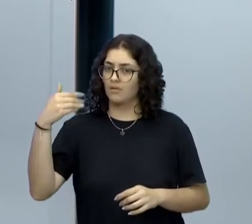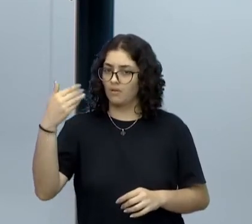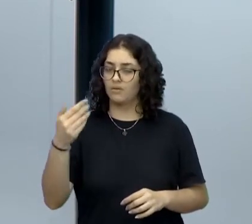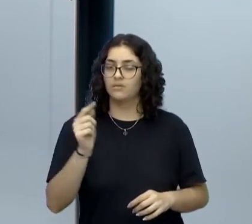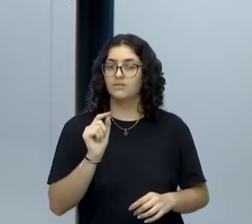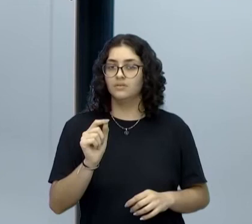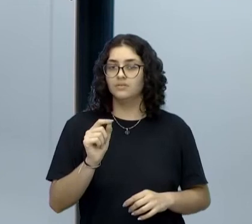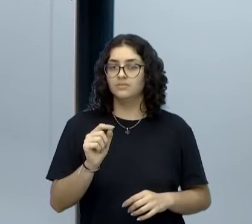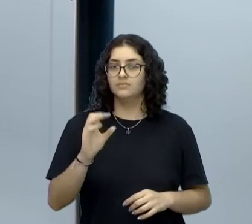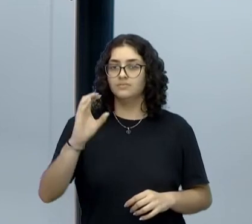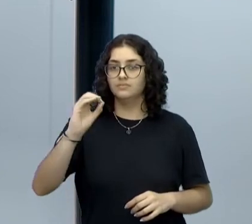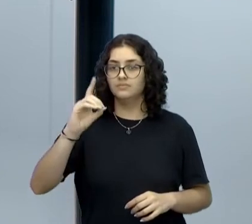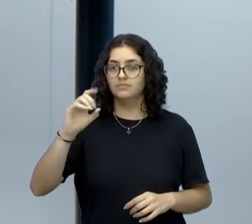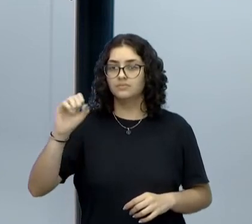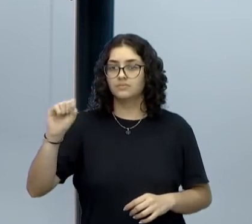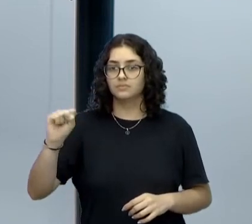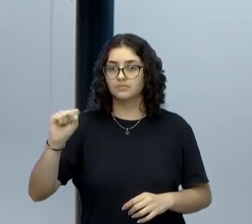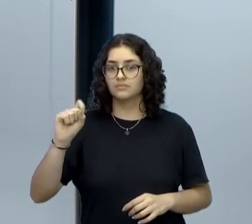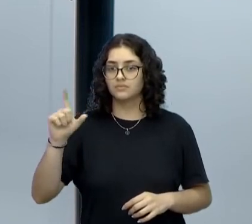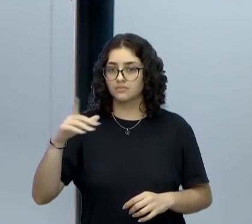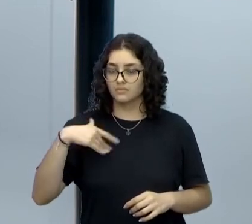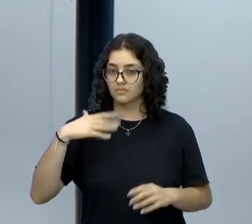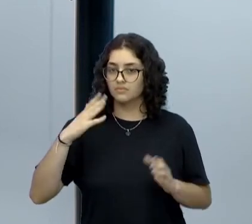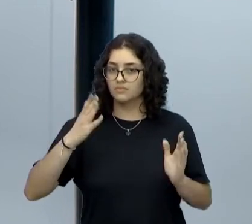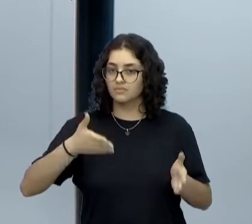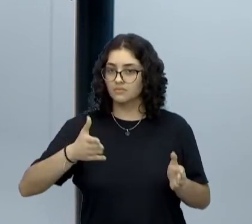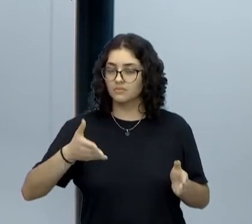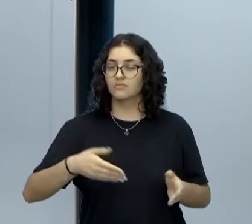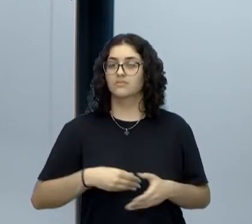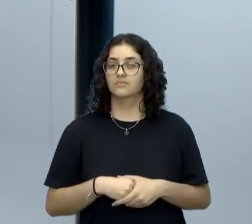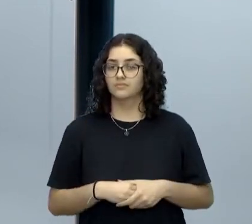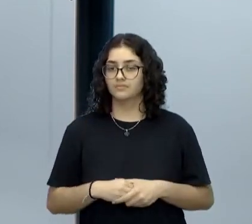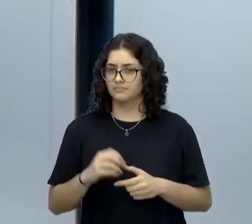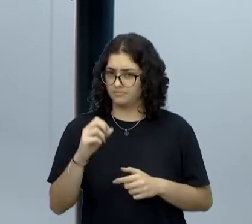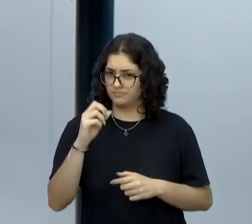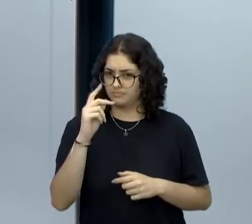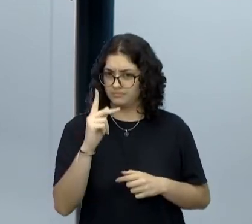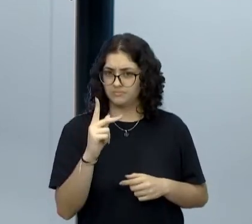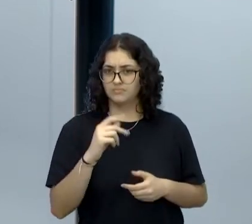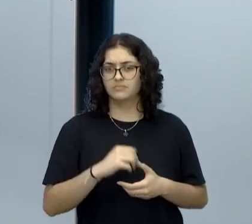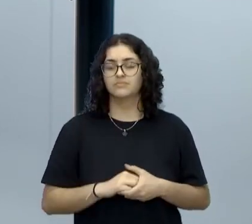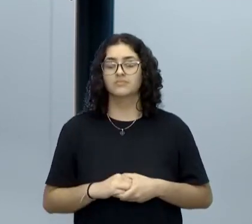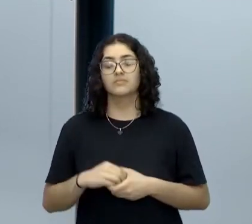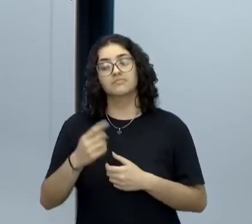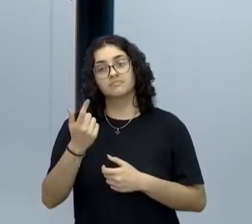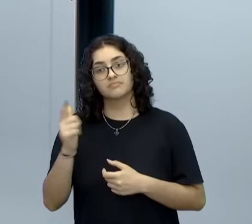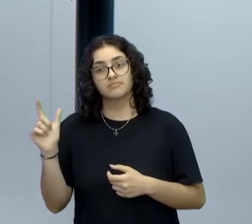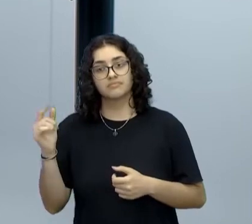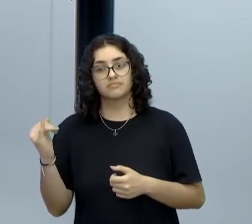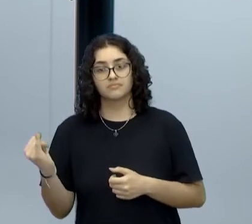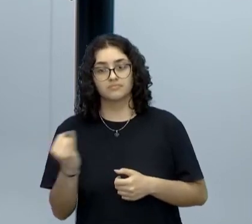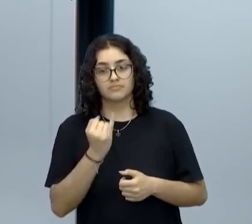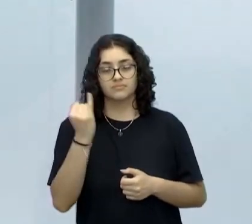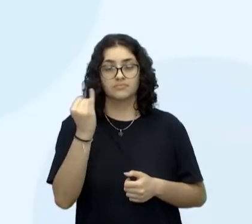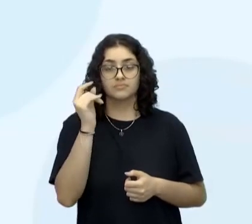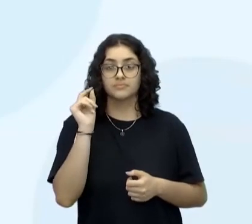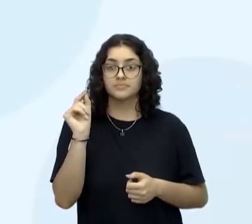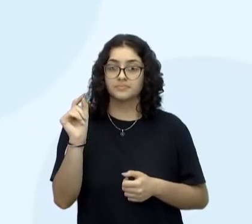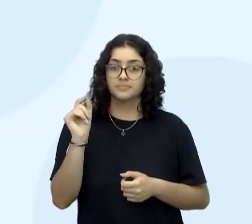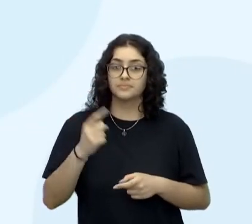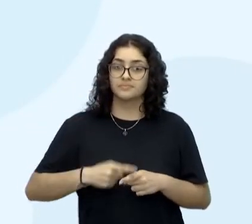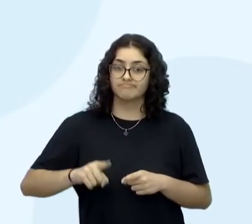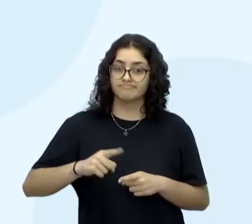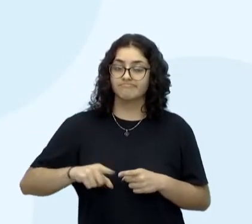os ODS lá no site que eu passei para vocês na aula passada, tá certo? Outra importância que trouxe de novo, problema